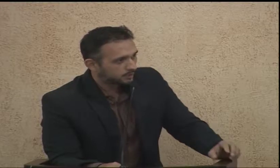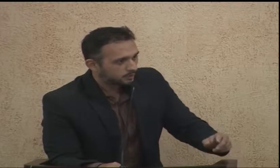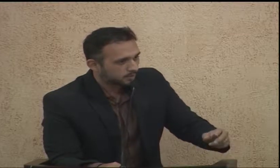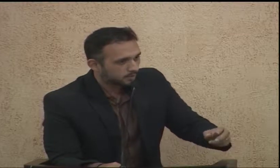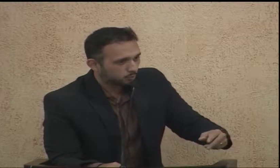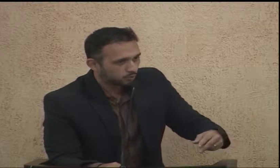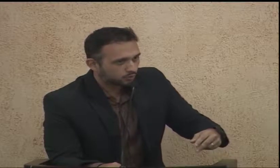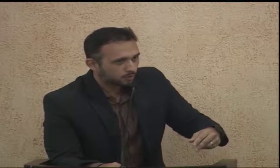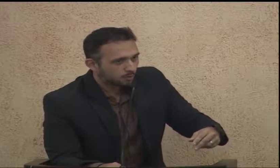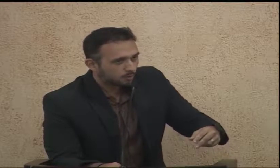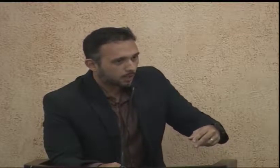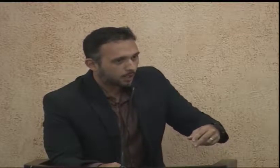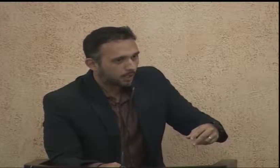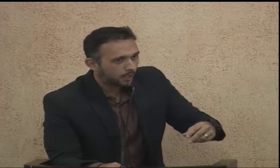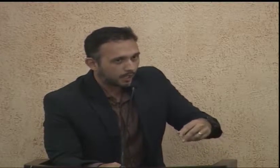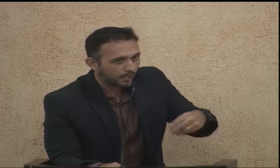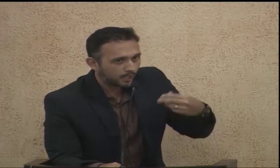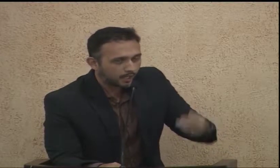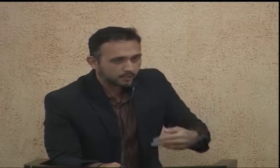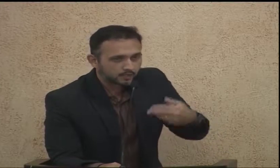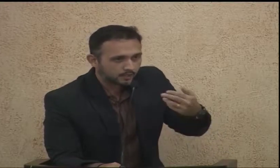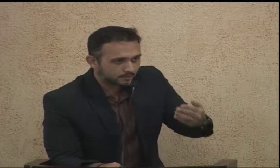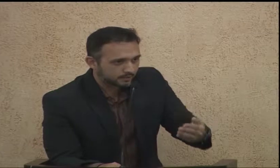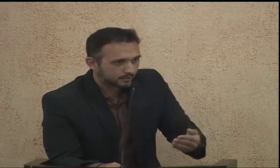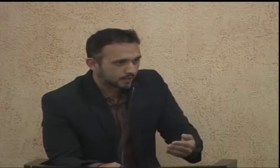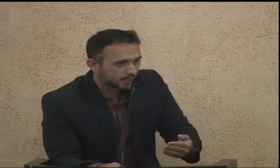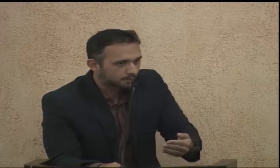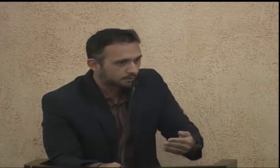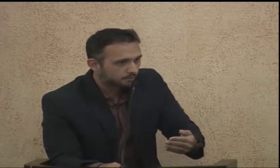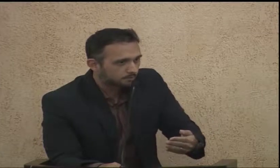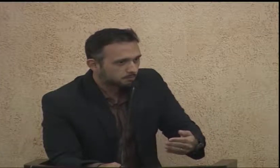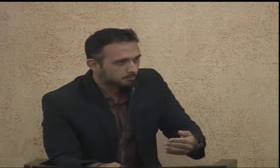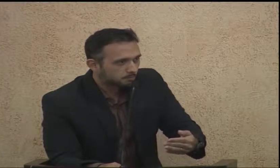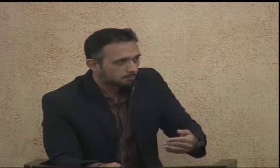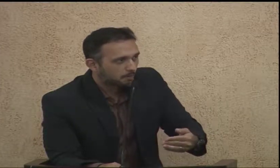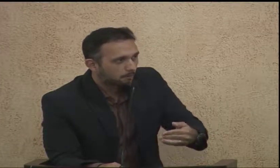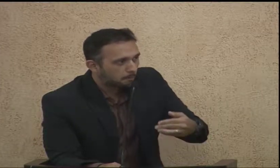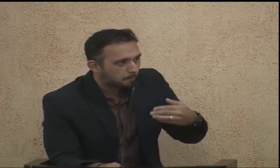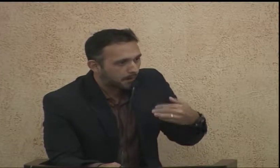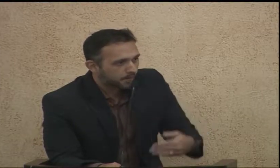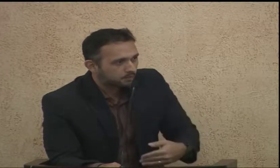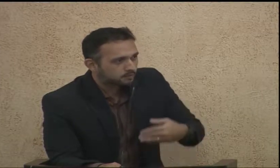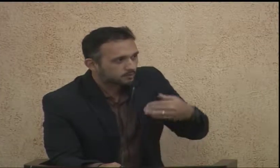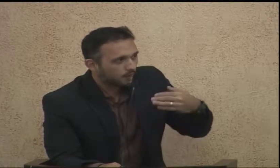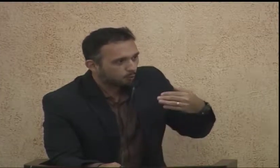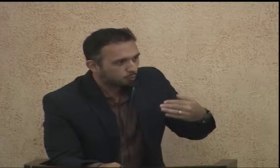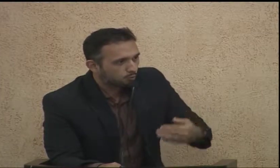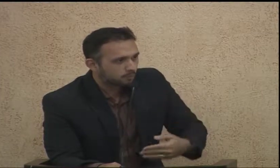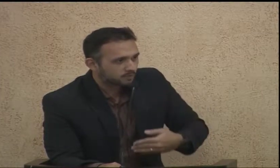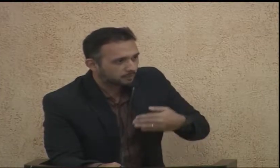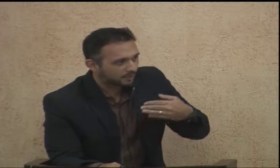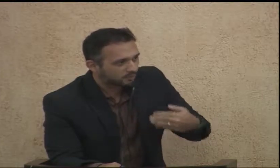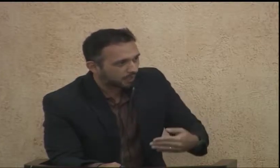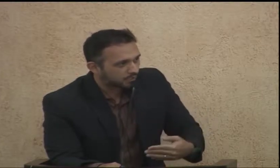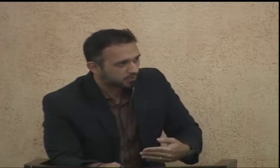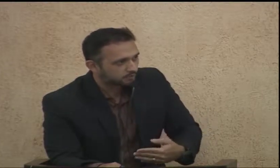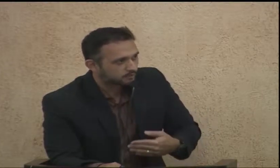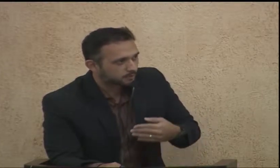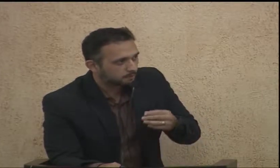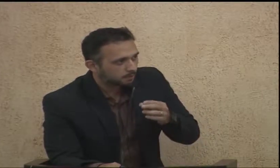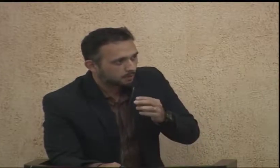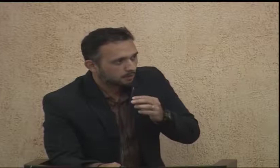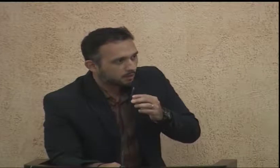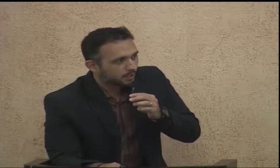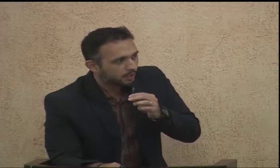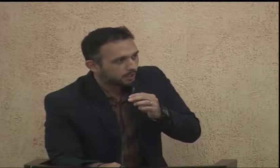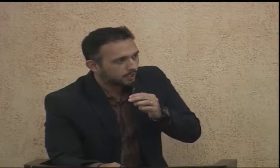de termos, além da necessidade, mais algumas passagens